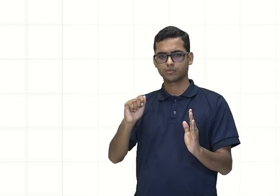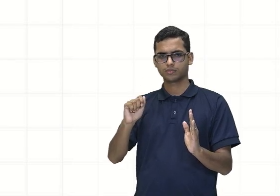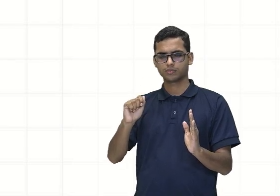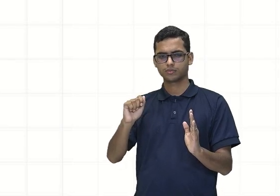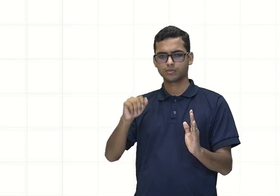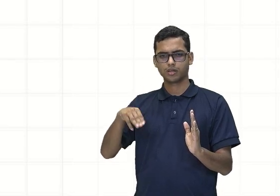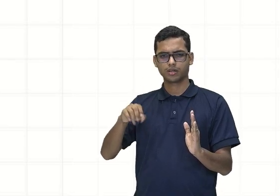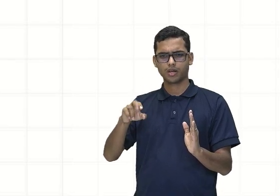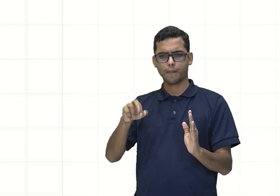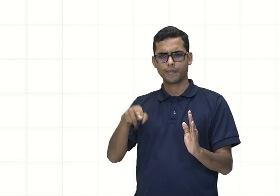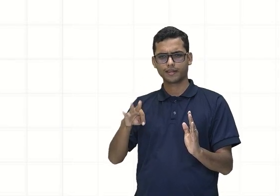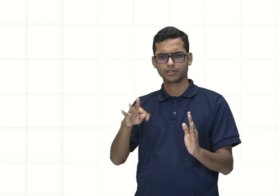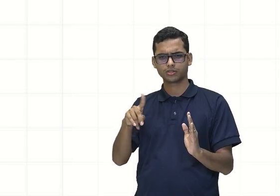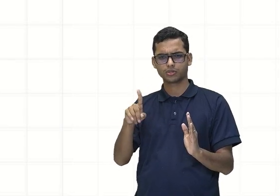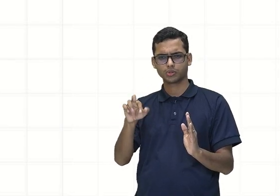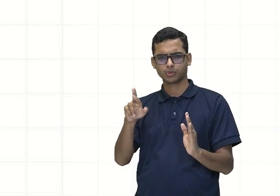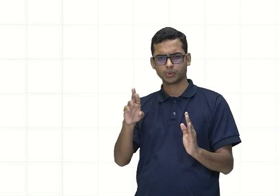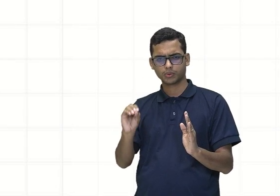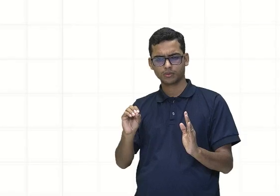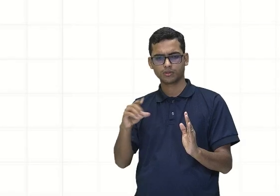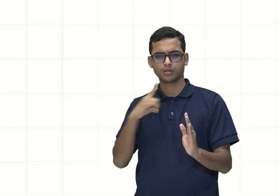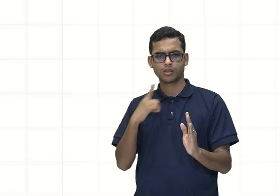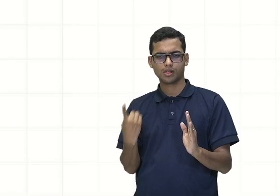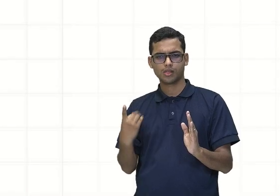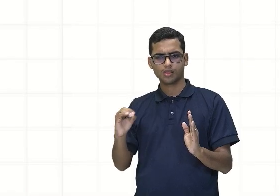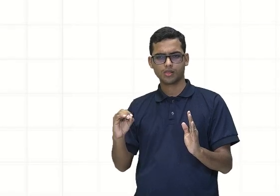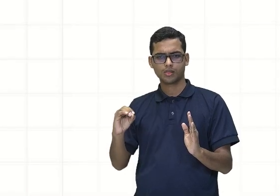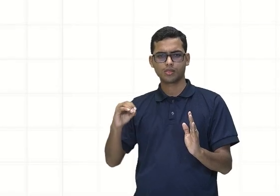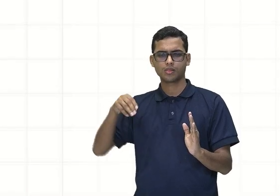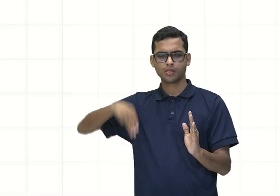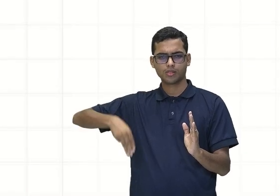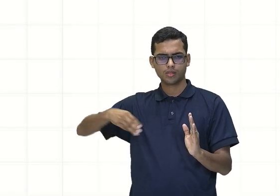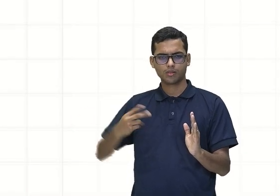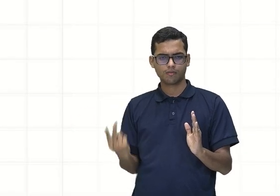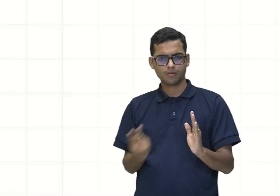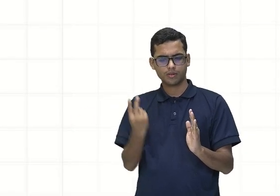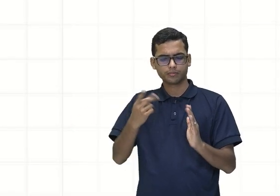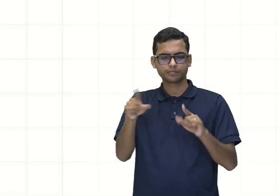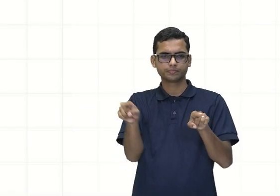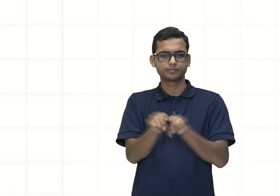que vale 10 metros. Nós temos o